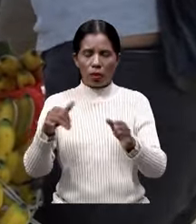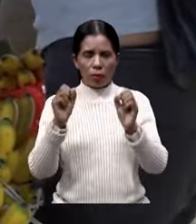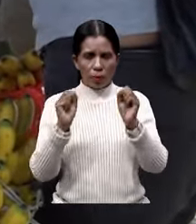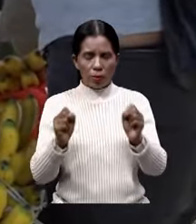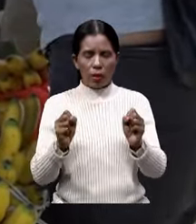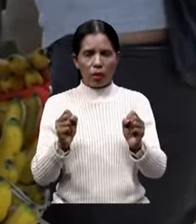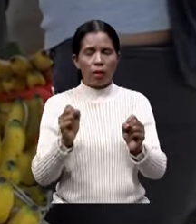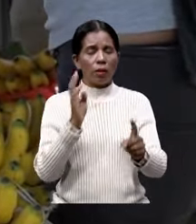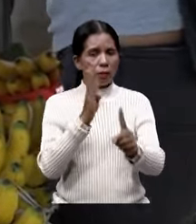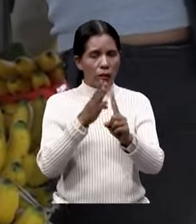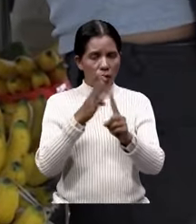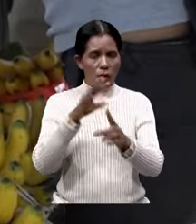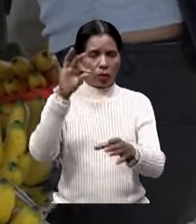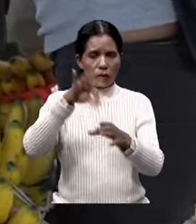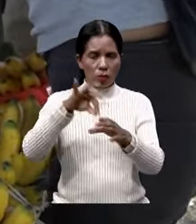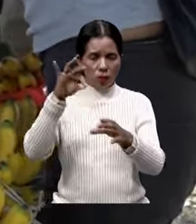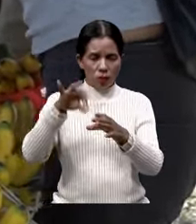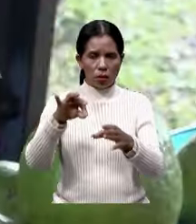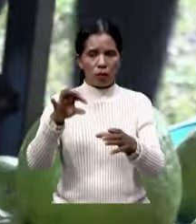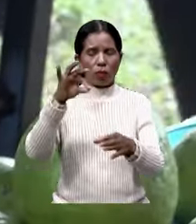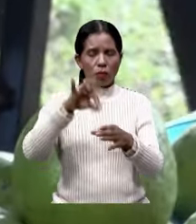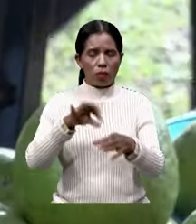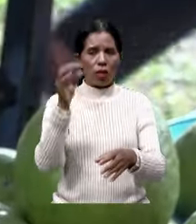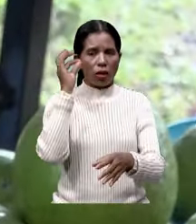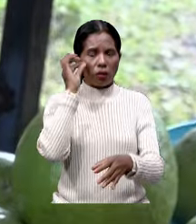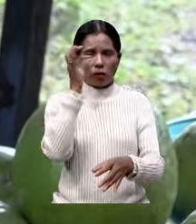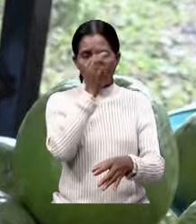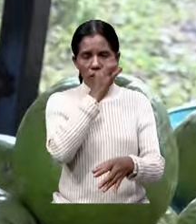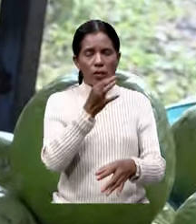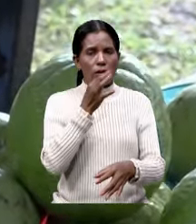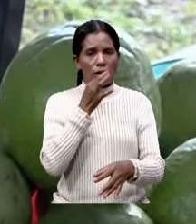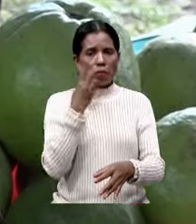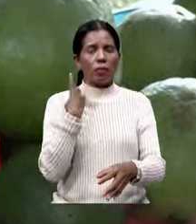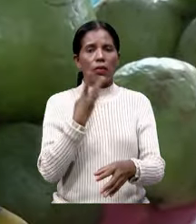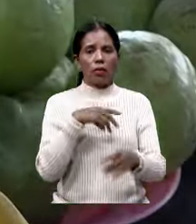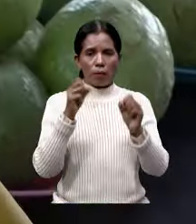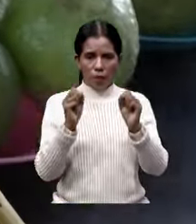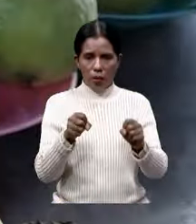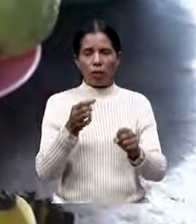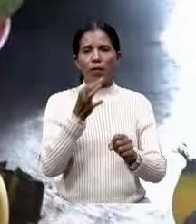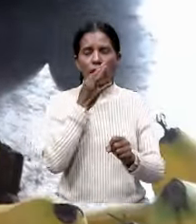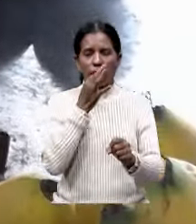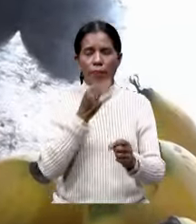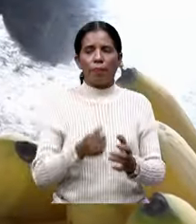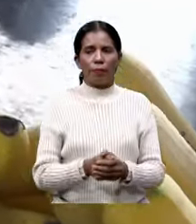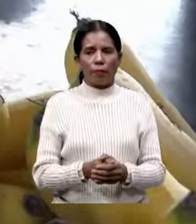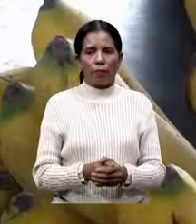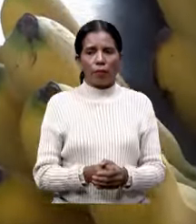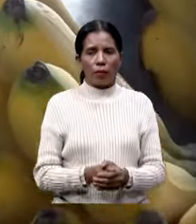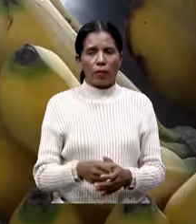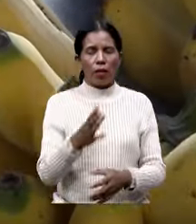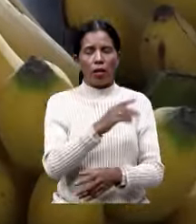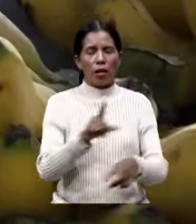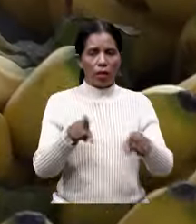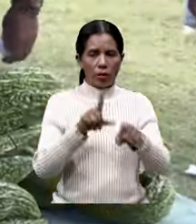halotoos ho di kuda ai fuang ai hane bema kita konsumo e ao mesmo tempo anesa liksa